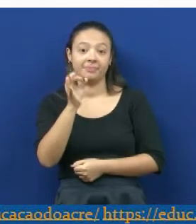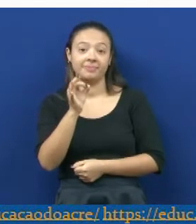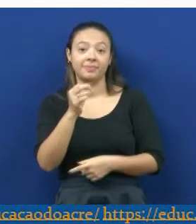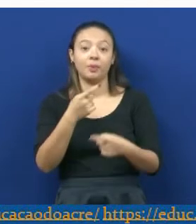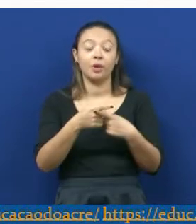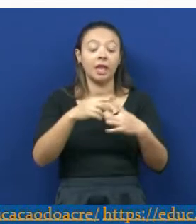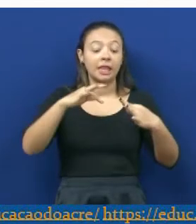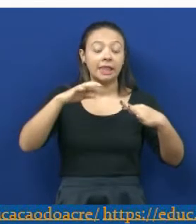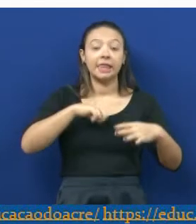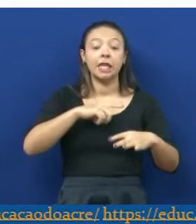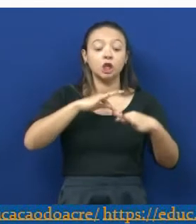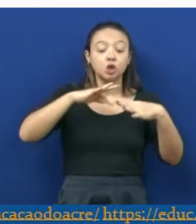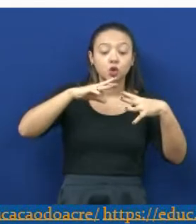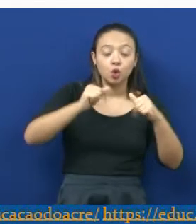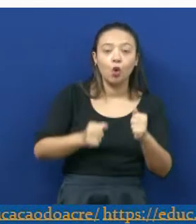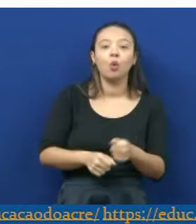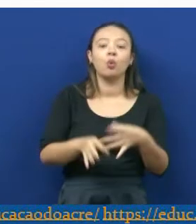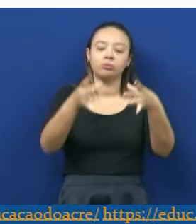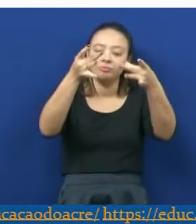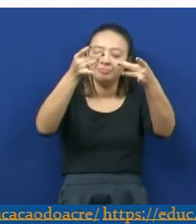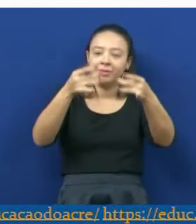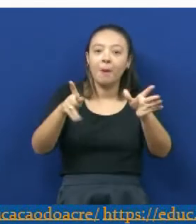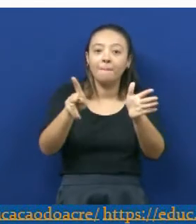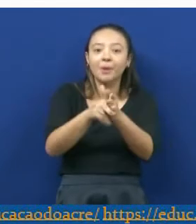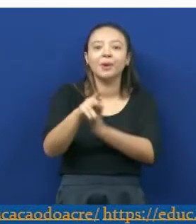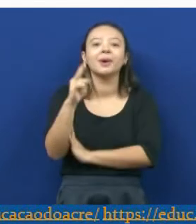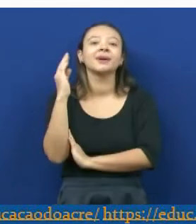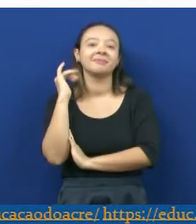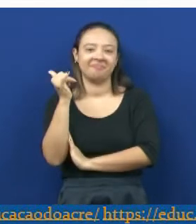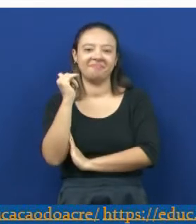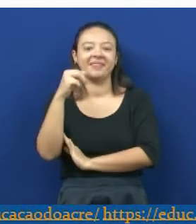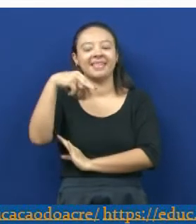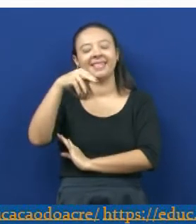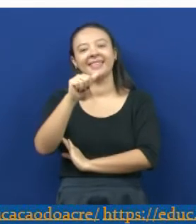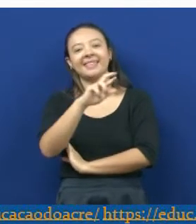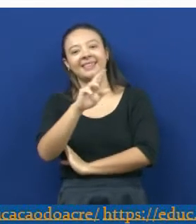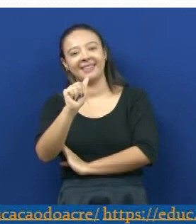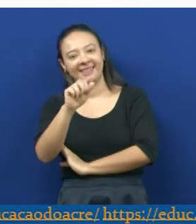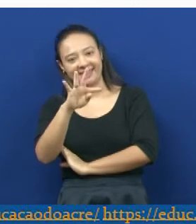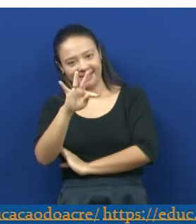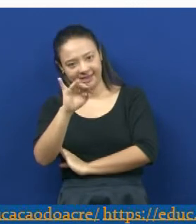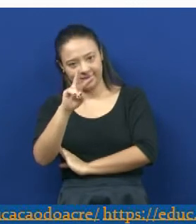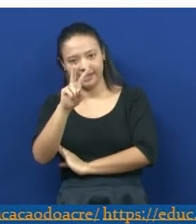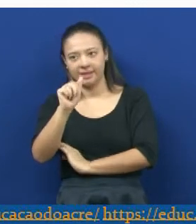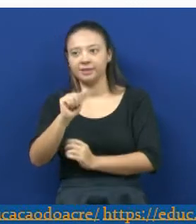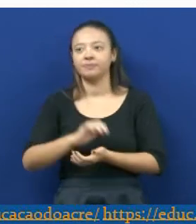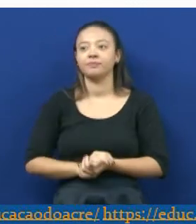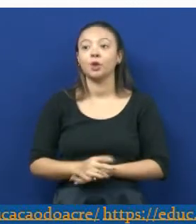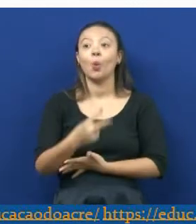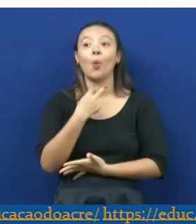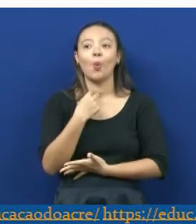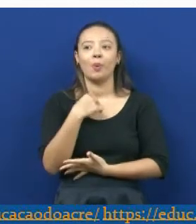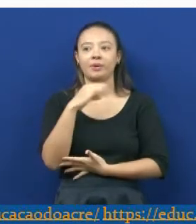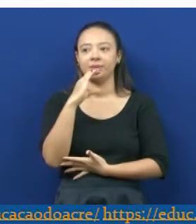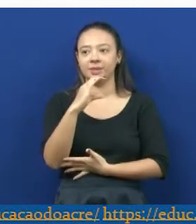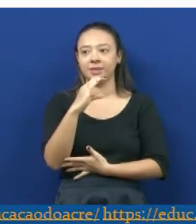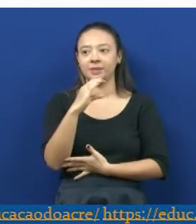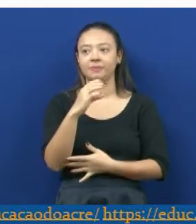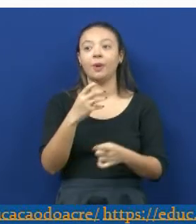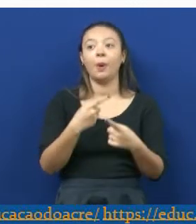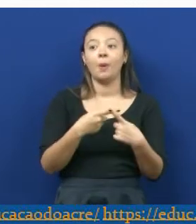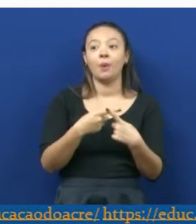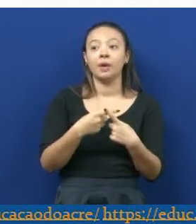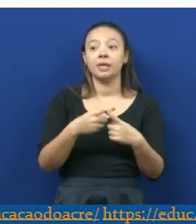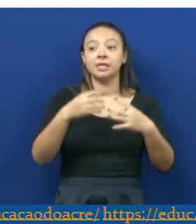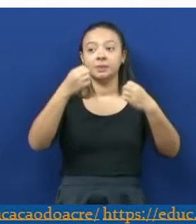narrativa. Por que a letra C não pode ser? Porque ela fala aí de afetividade, emotividade, do clima lírico. E a gente sabe que o clima